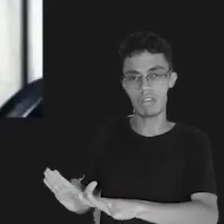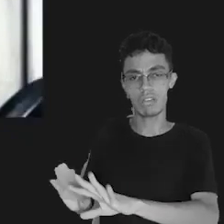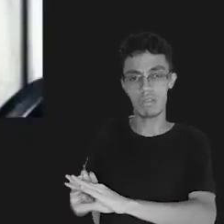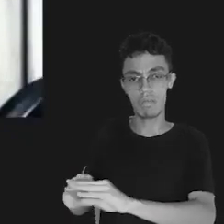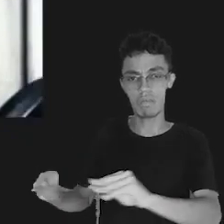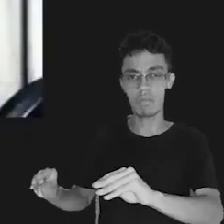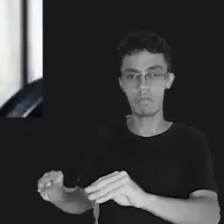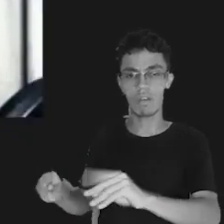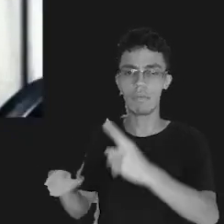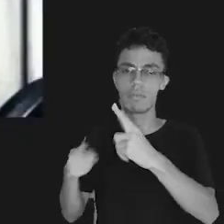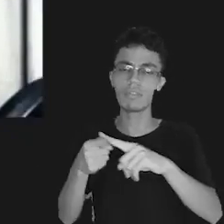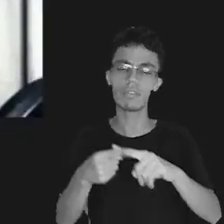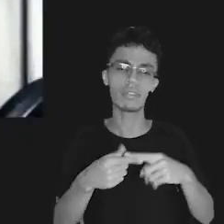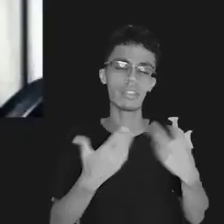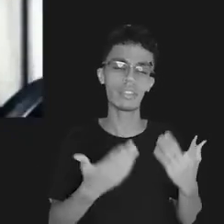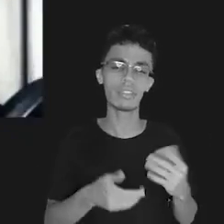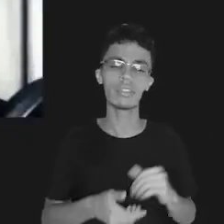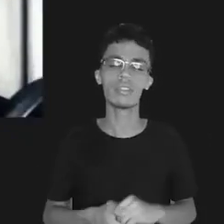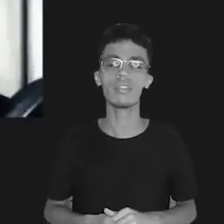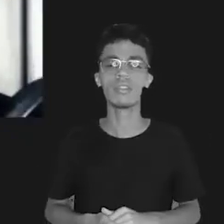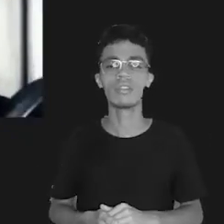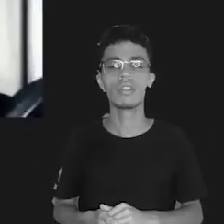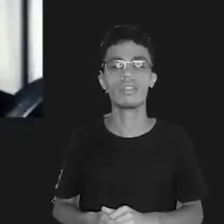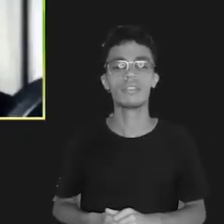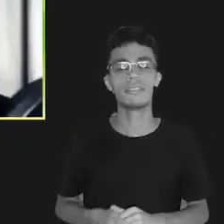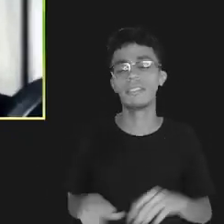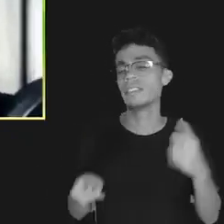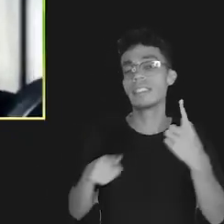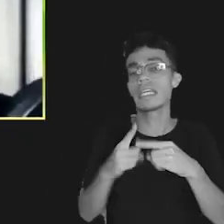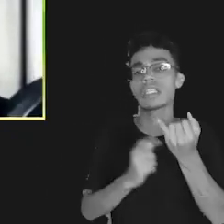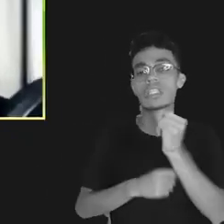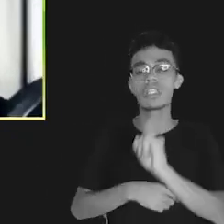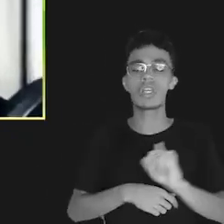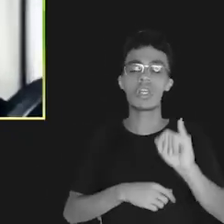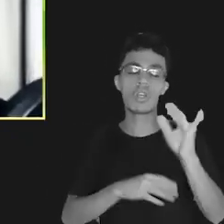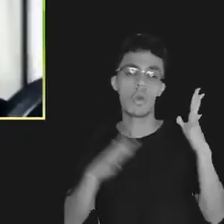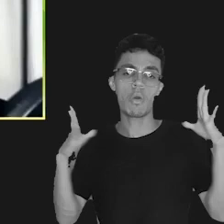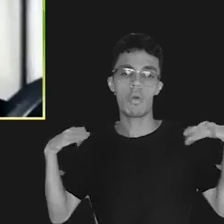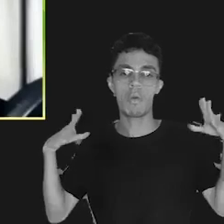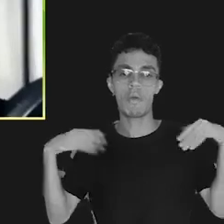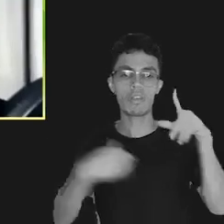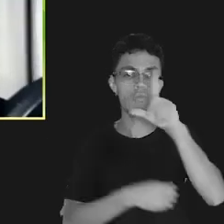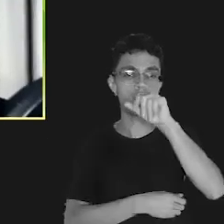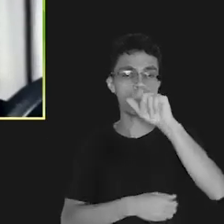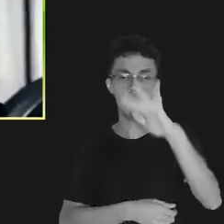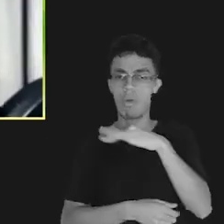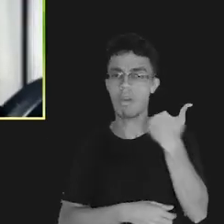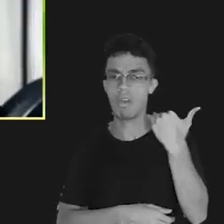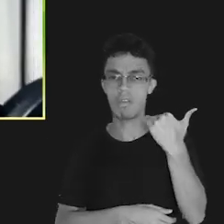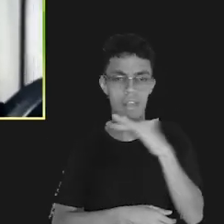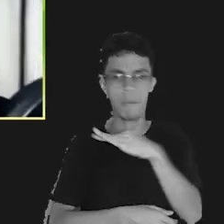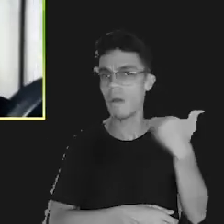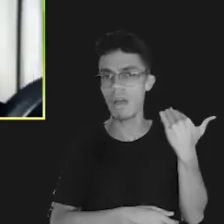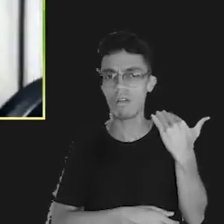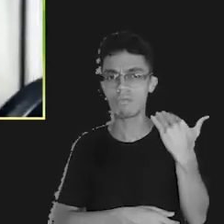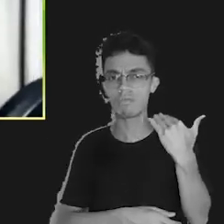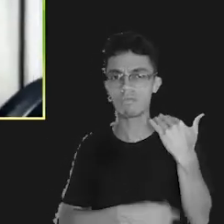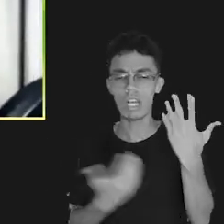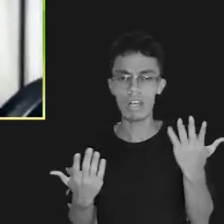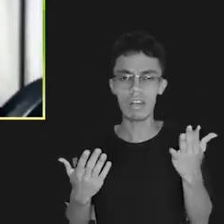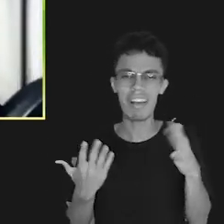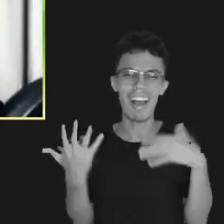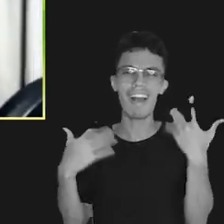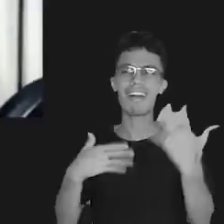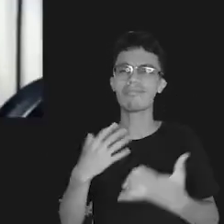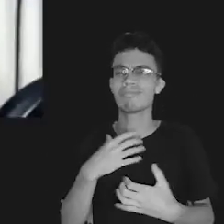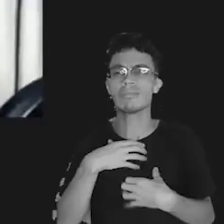Por quê? Por quê? Porque se o pássaro morreu uma vez, está morto, não é? Seja qual for a